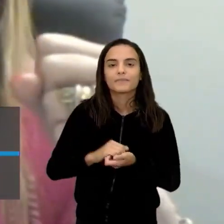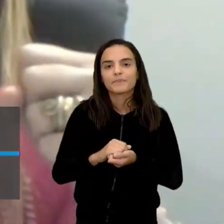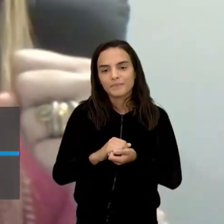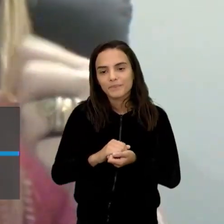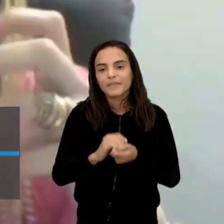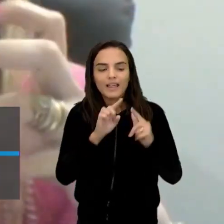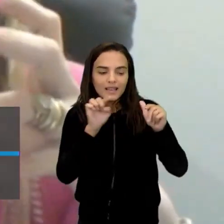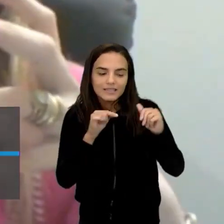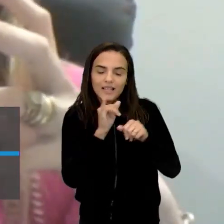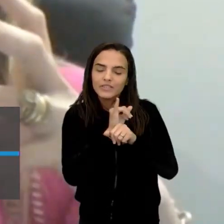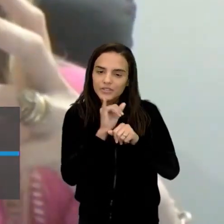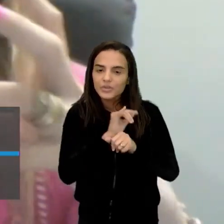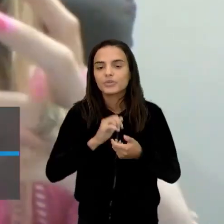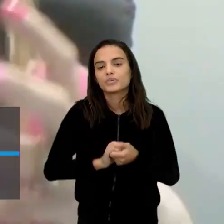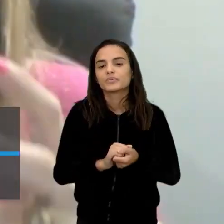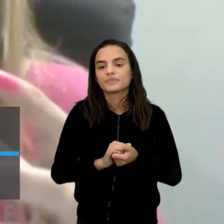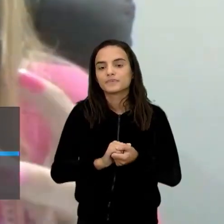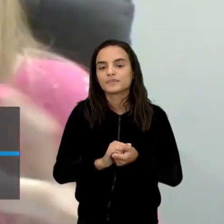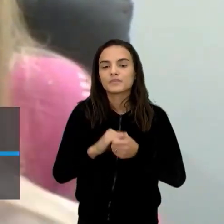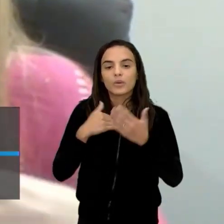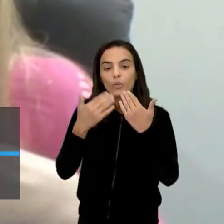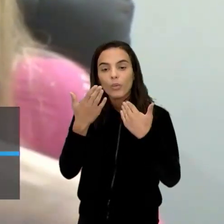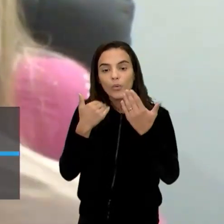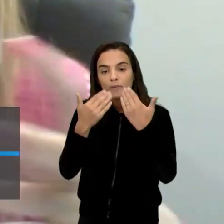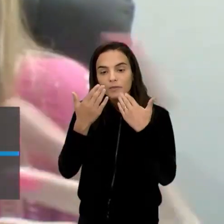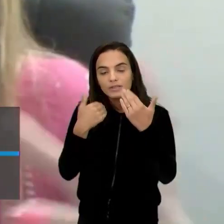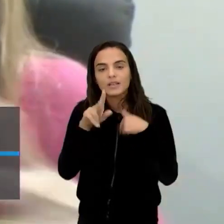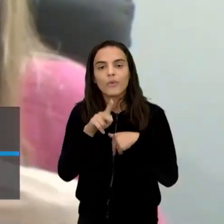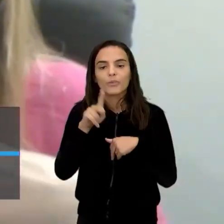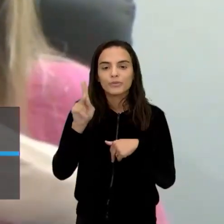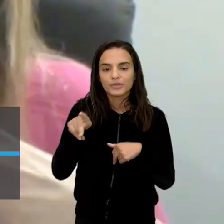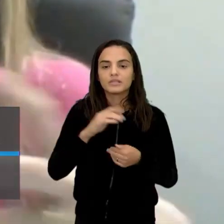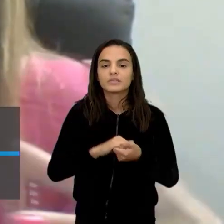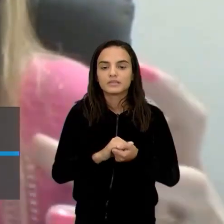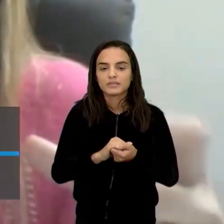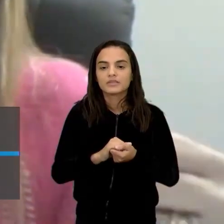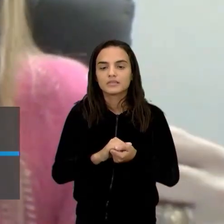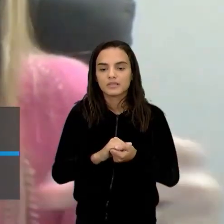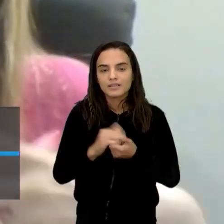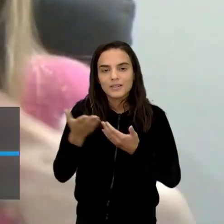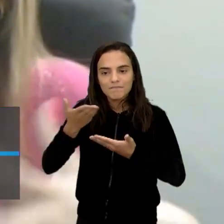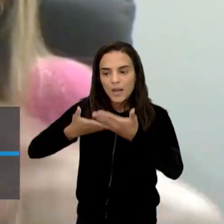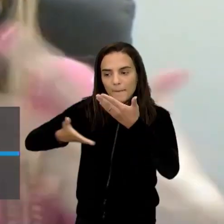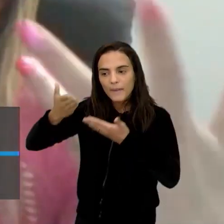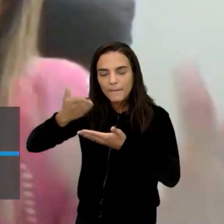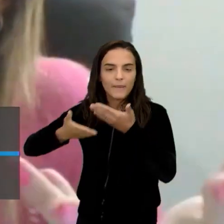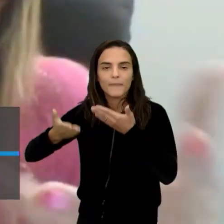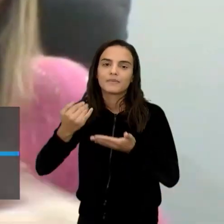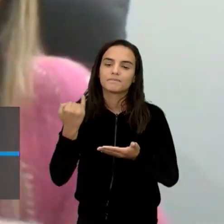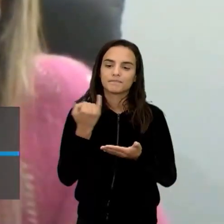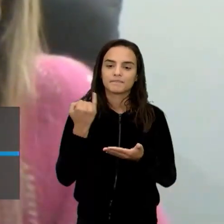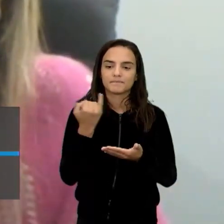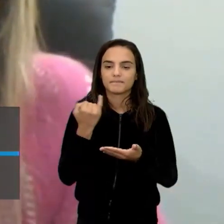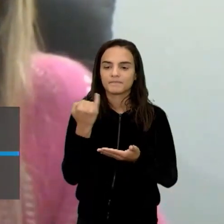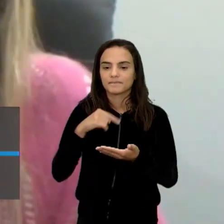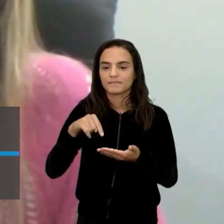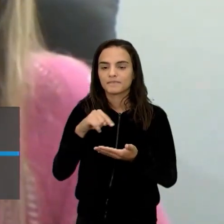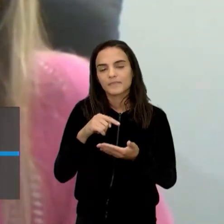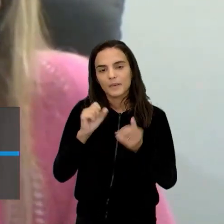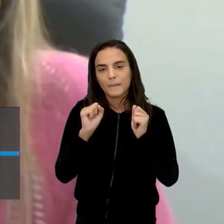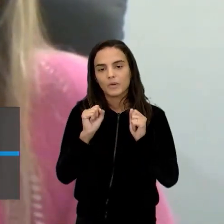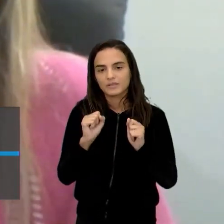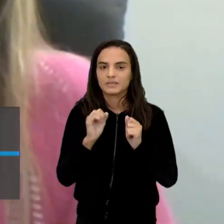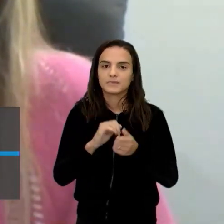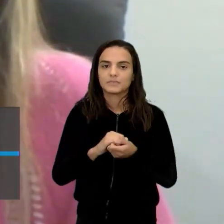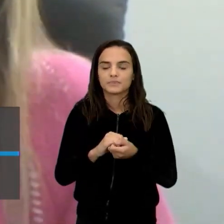comigo lá na sala de recursos. Então, quer dizer, conversar com os professores, dar esse feedback, essa troca, tão importante para que os professores